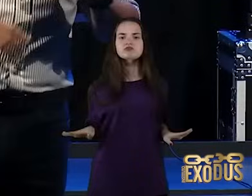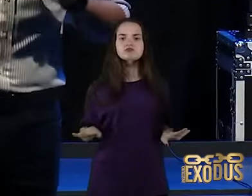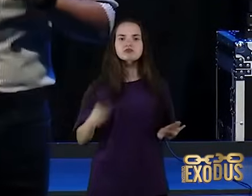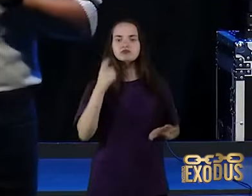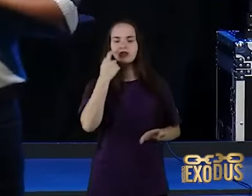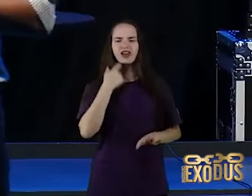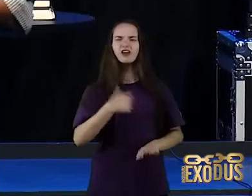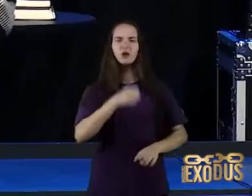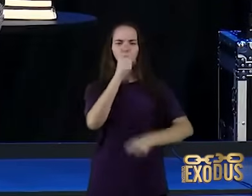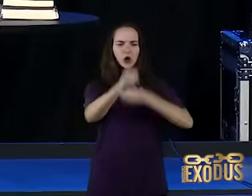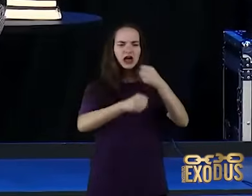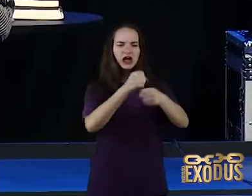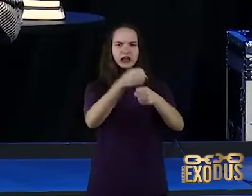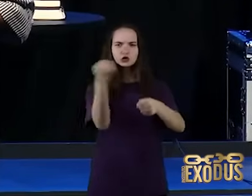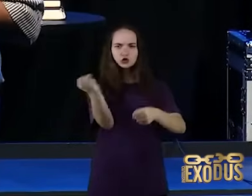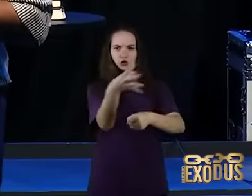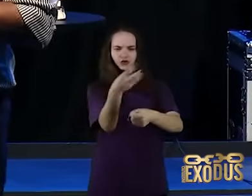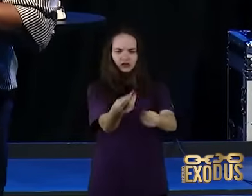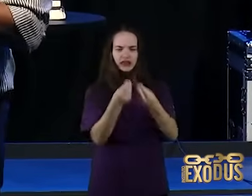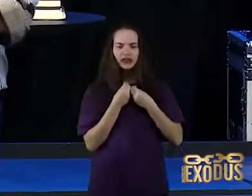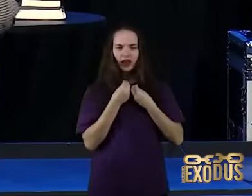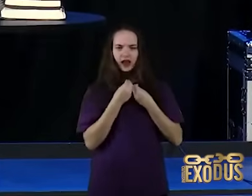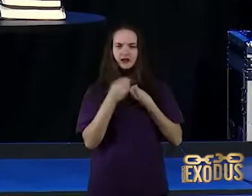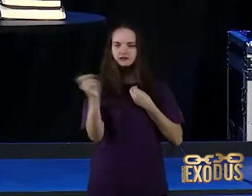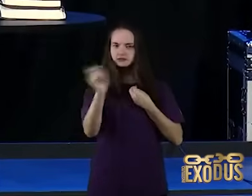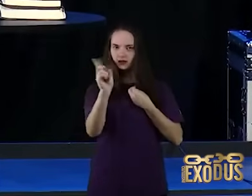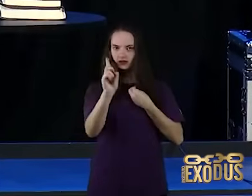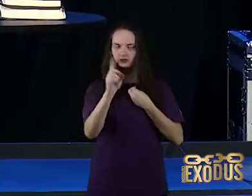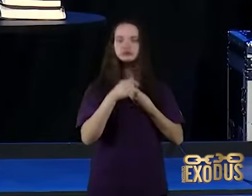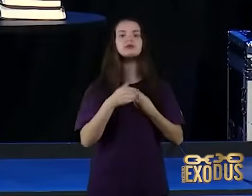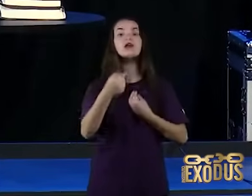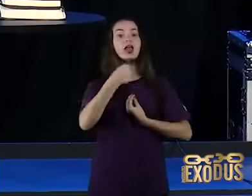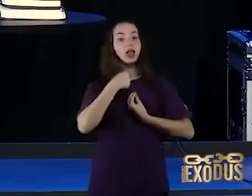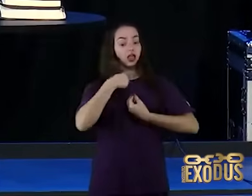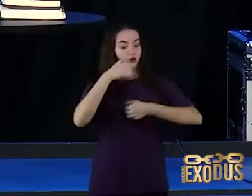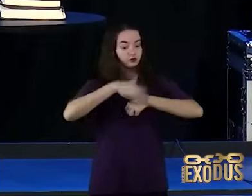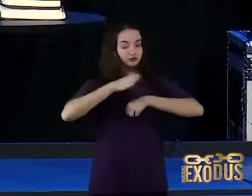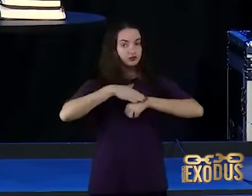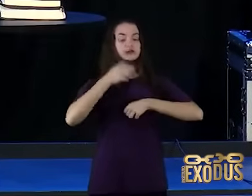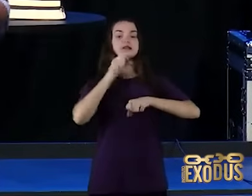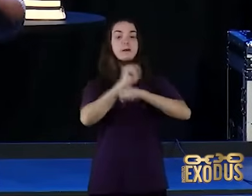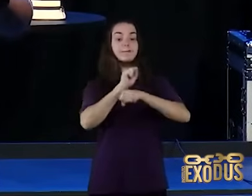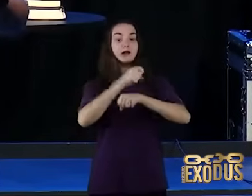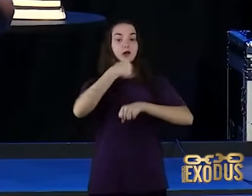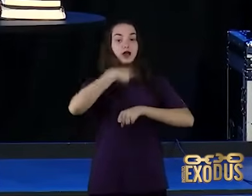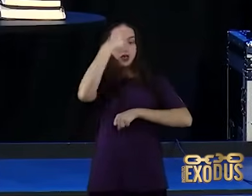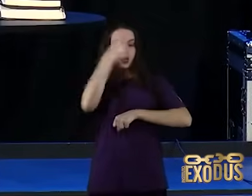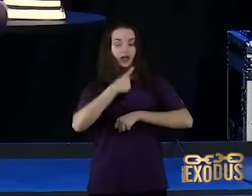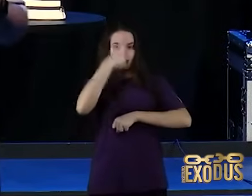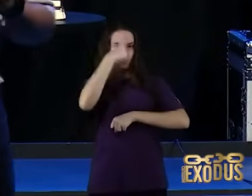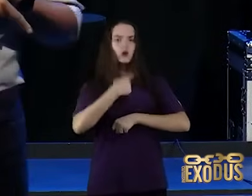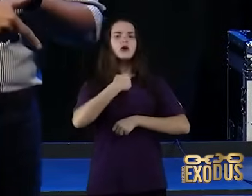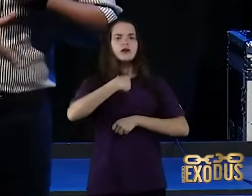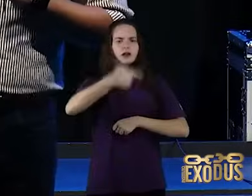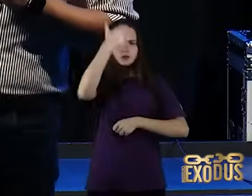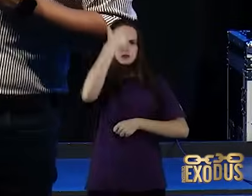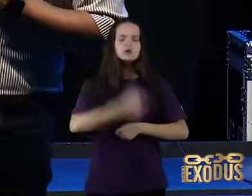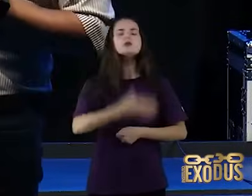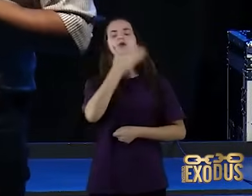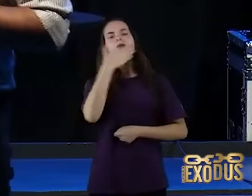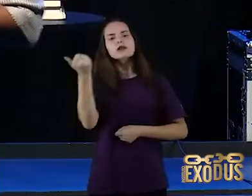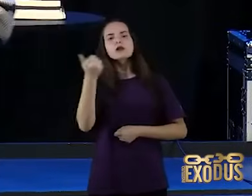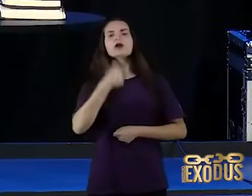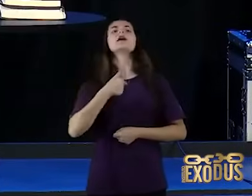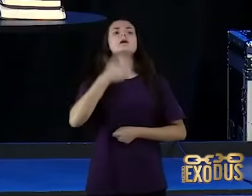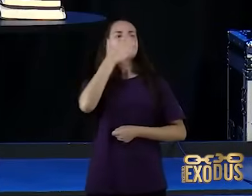novo não vai trazer nada eu espero de mim eu espero que eu seja um homem melhor um